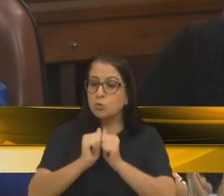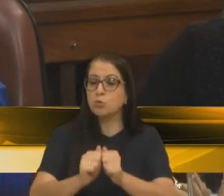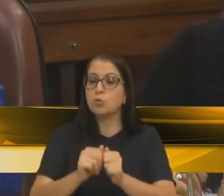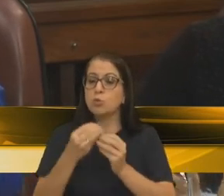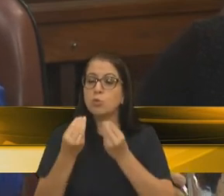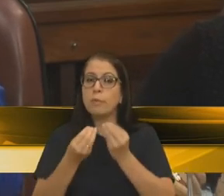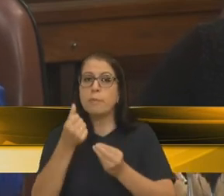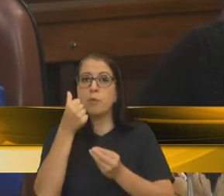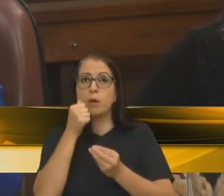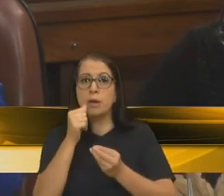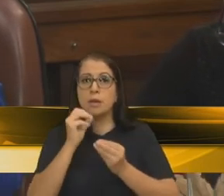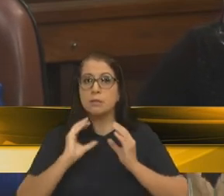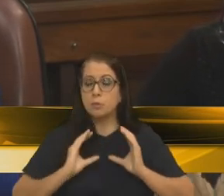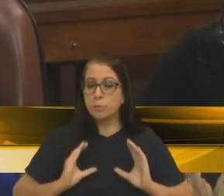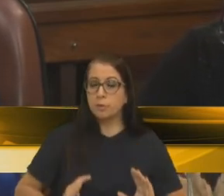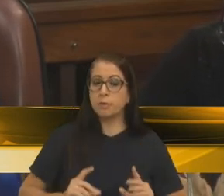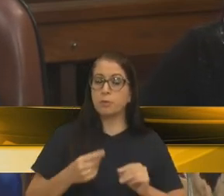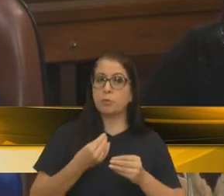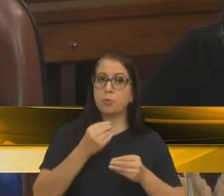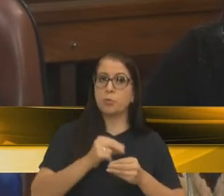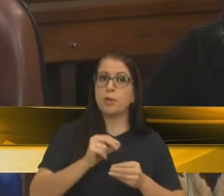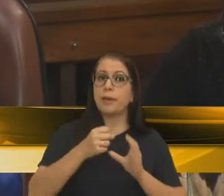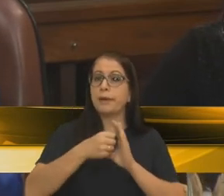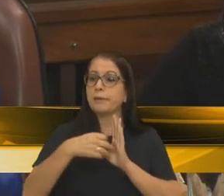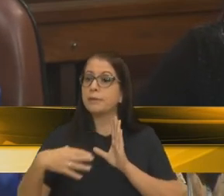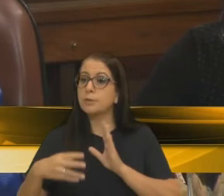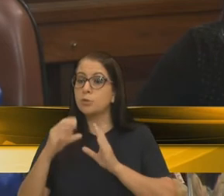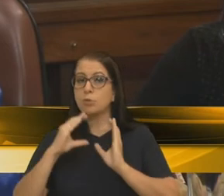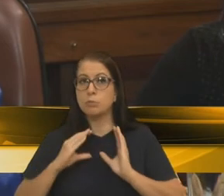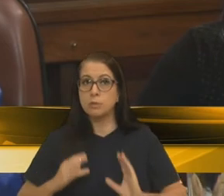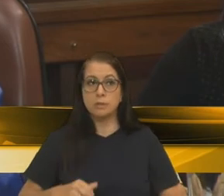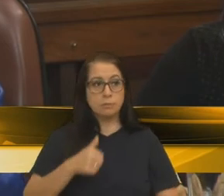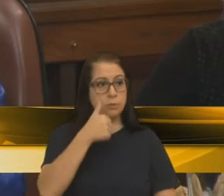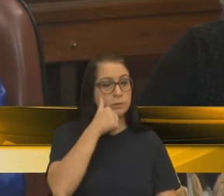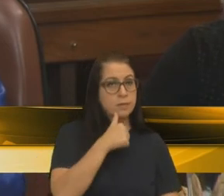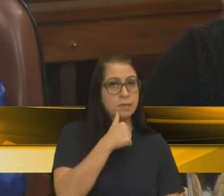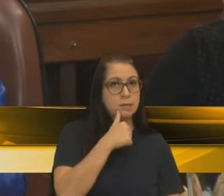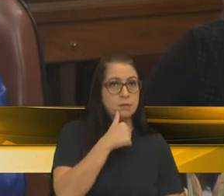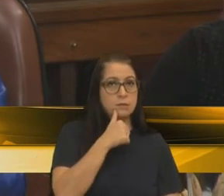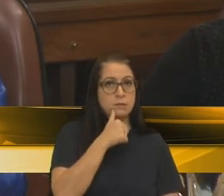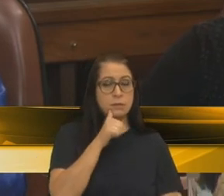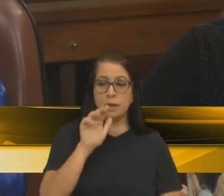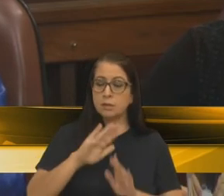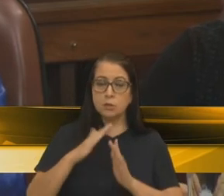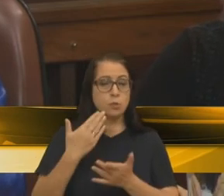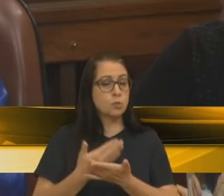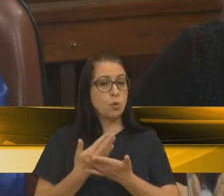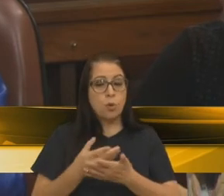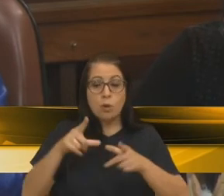mulher deve se portar, do que caracteriza um comportamento feminino, e a escola é o